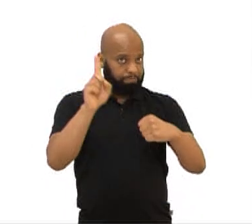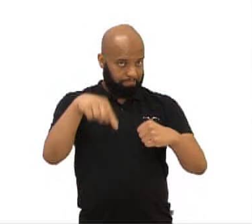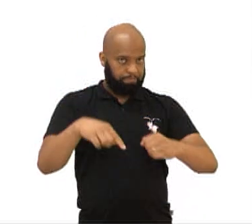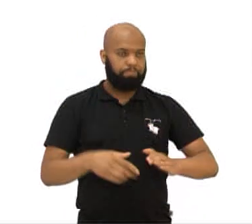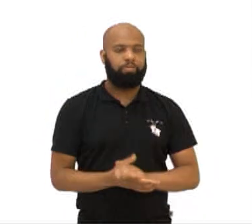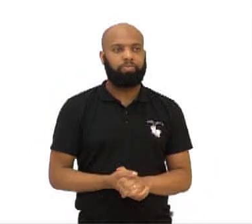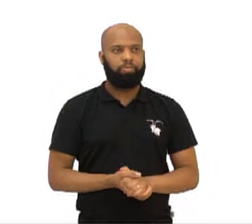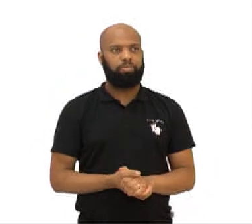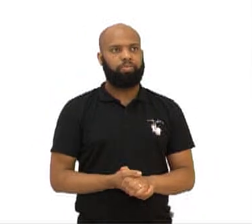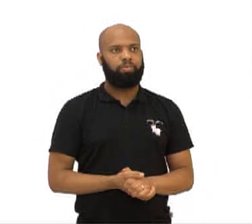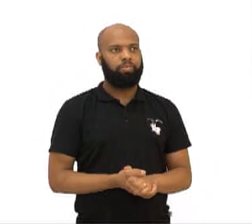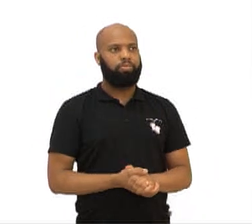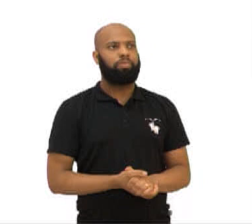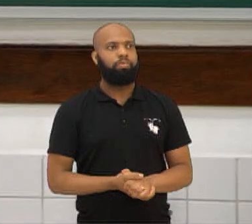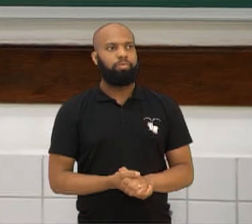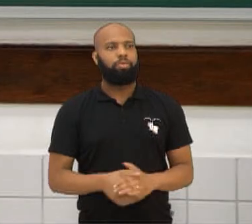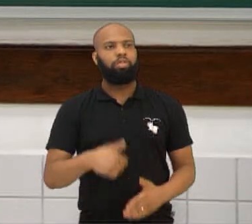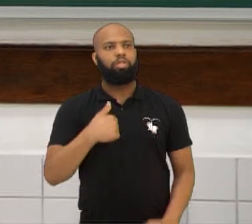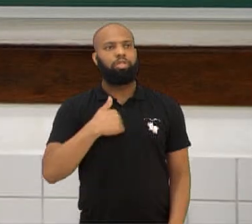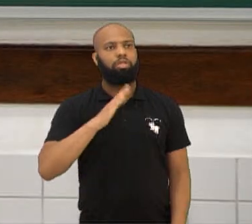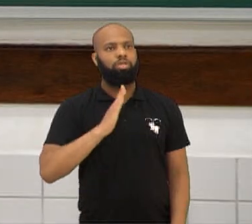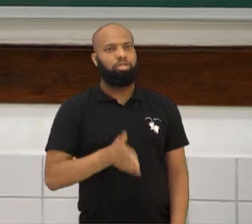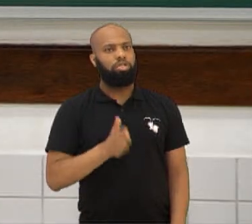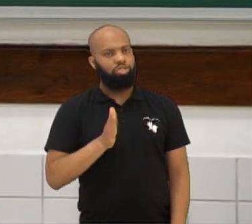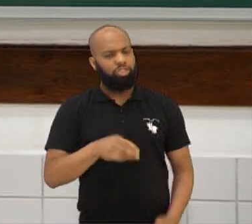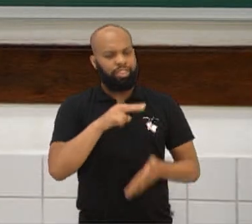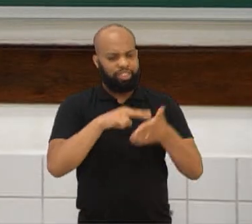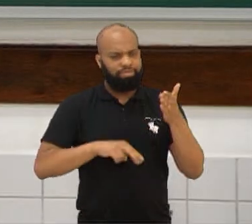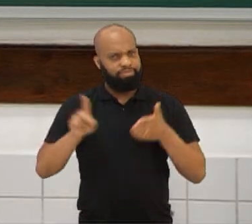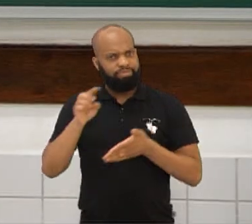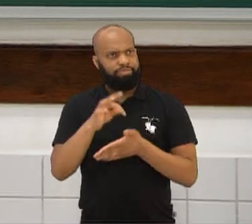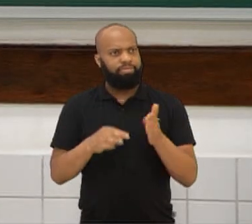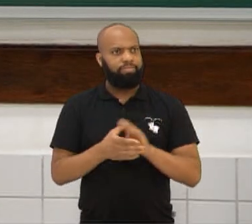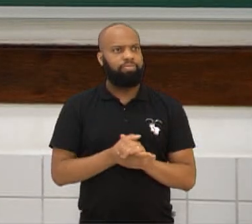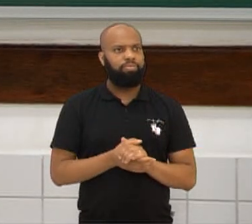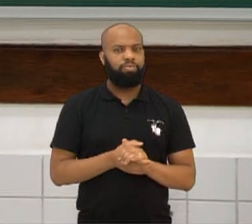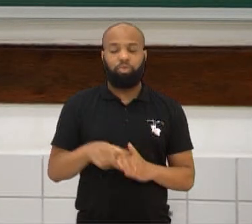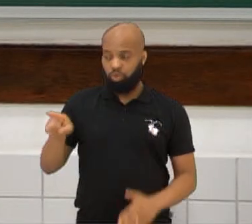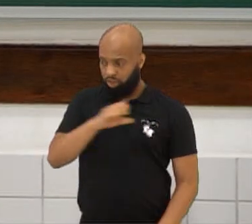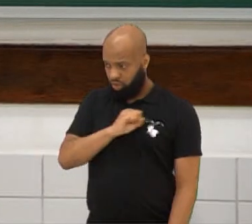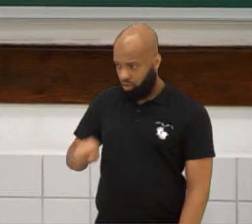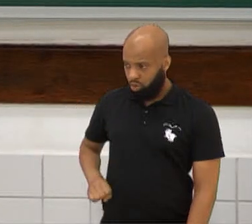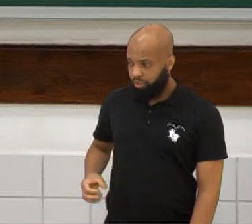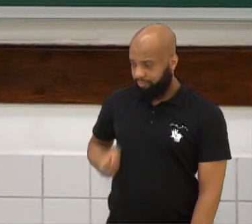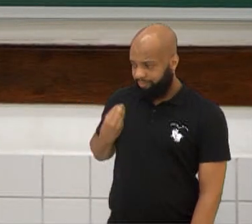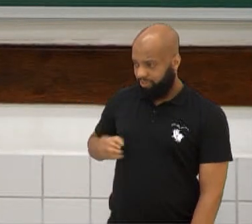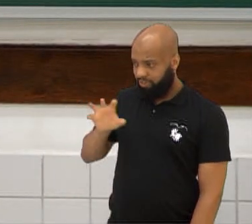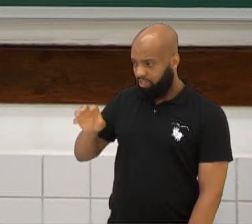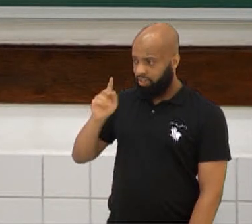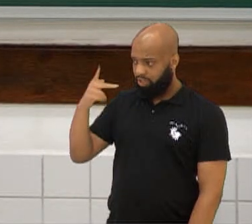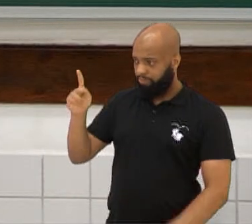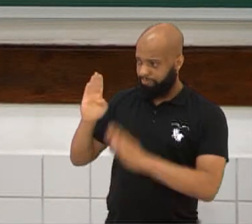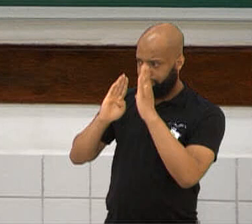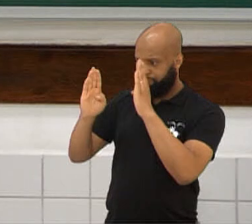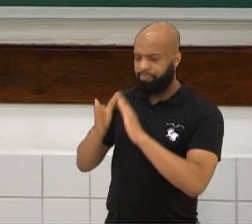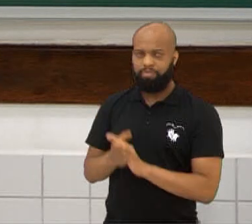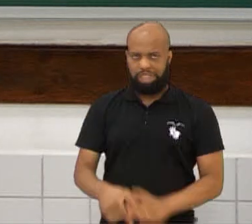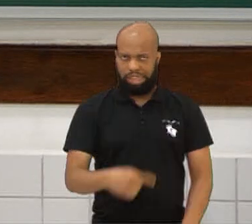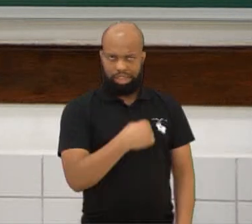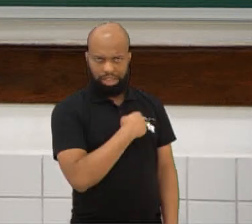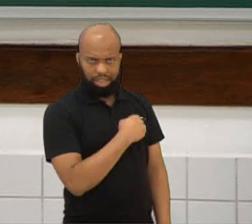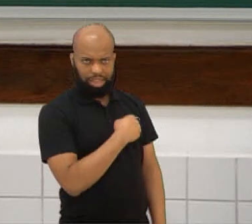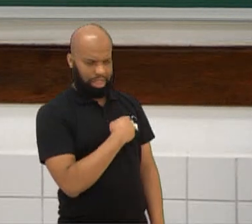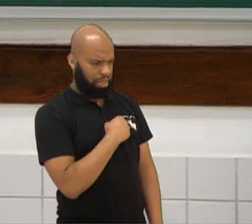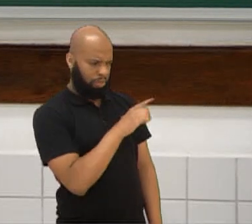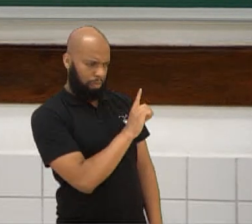atenção? Eu, inclusive, já até coloquei esse trecho. O senhor viveu isso na sua época? Eu,